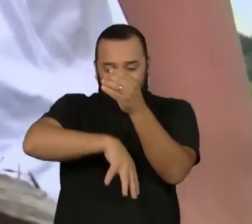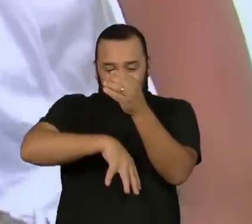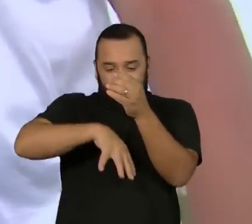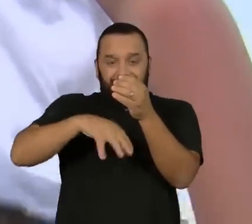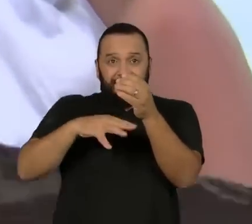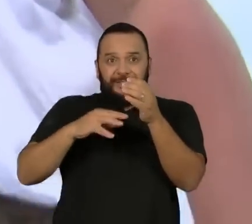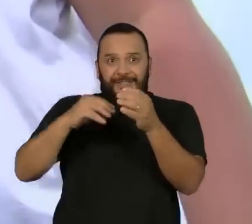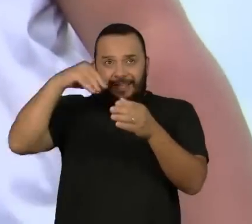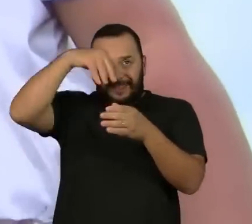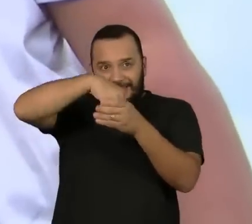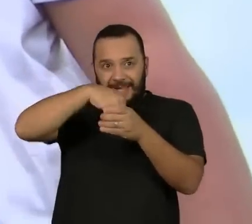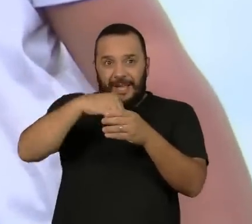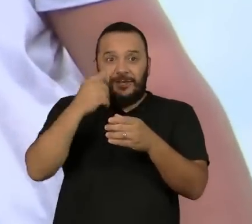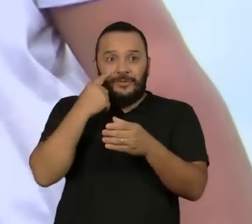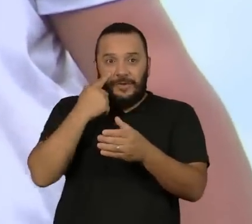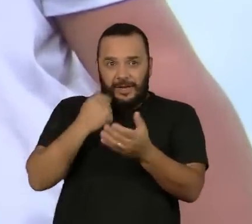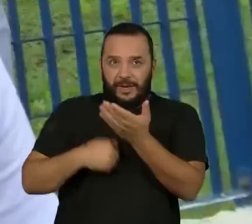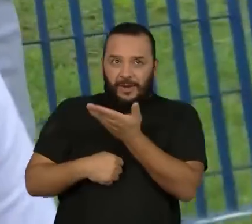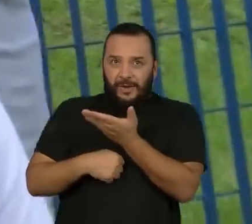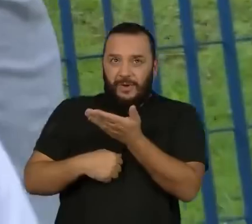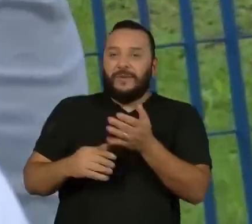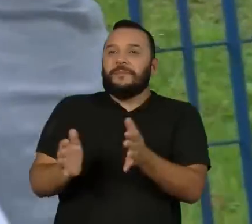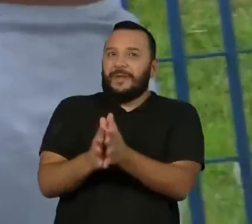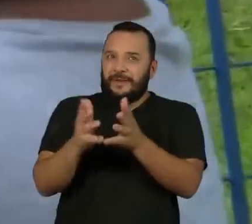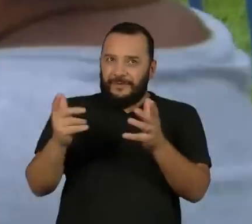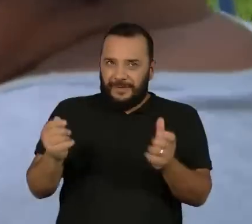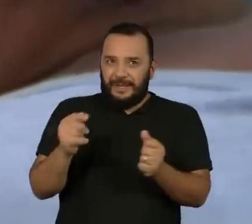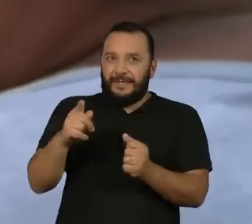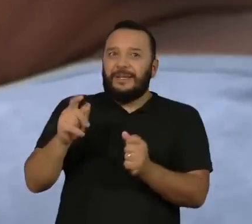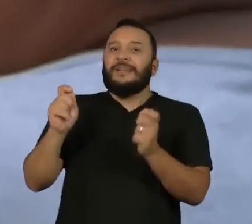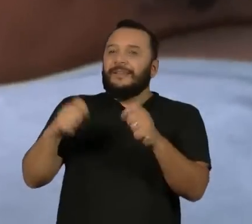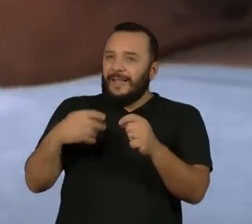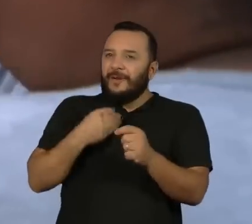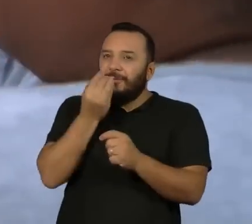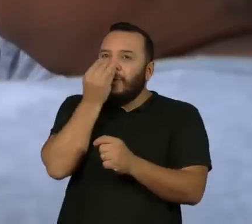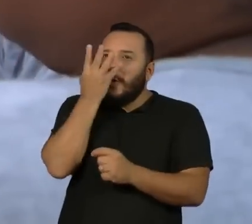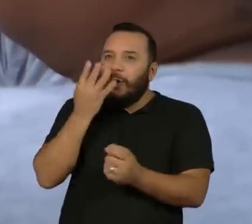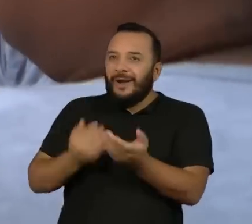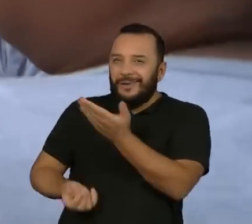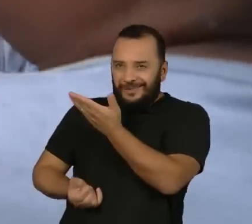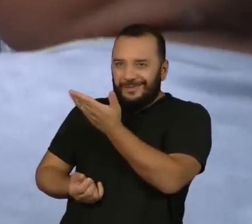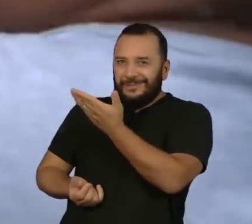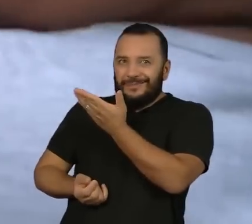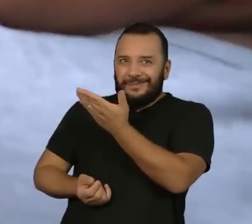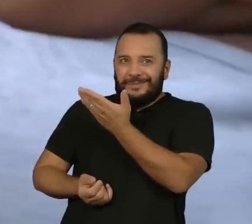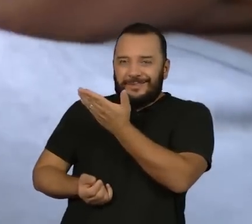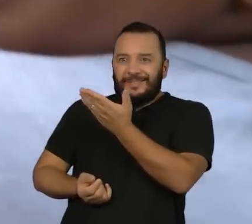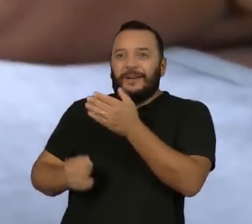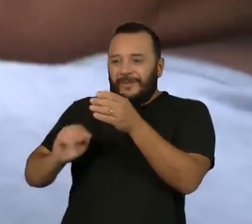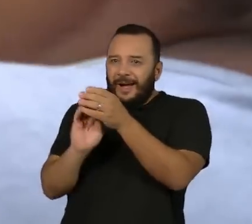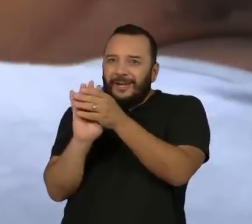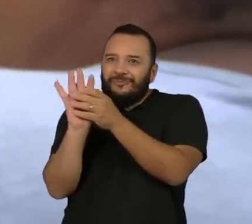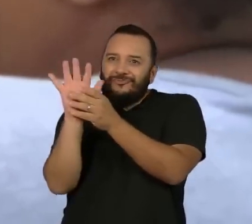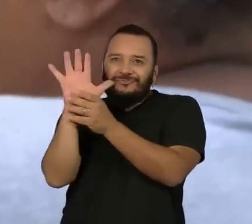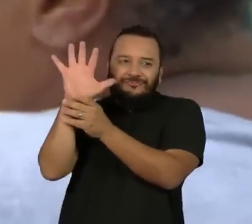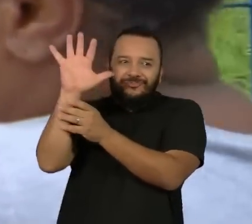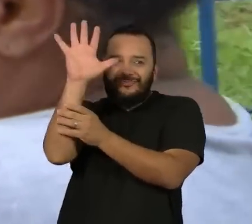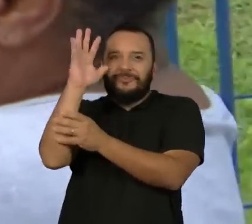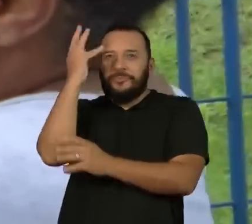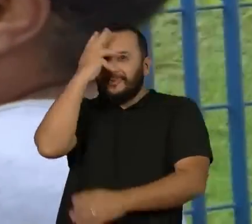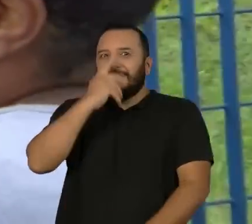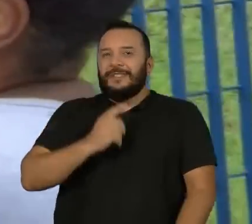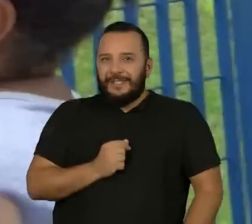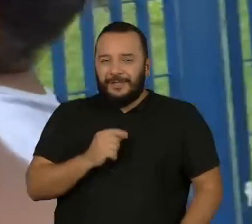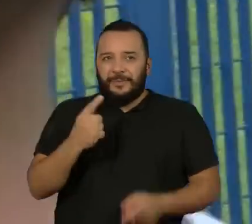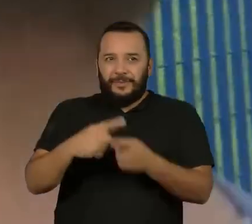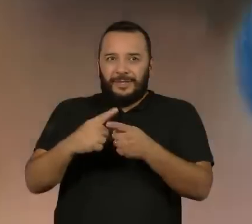que maravilha, você tá vendo? Ó, a gente amarra ela aqui, ó, e planta aqui. Aí a orquídea vai ficar aqui, porque a